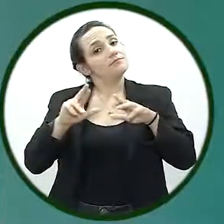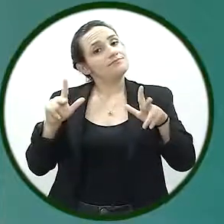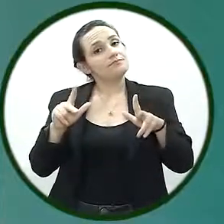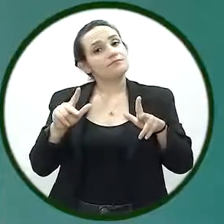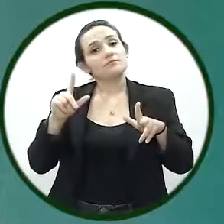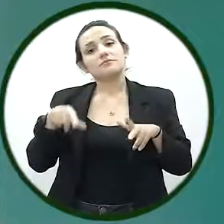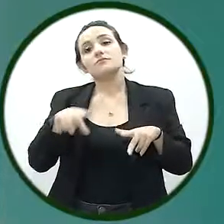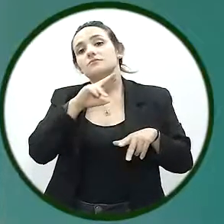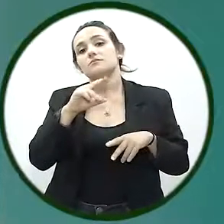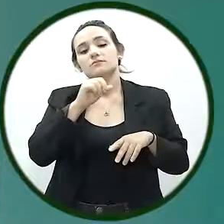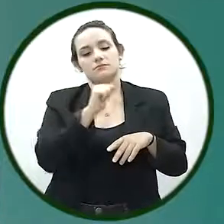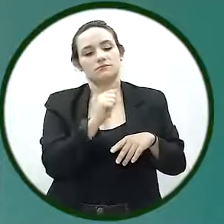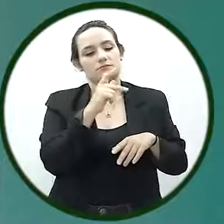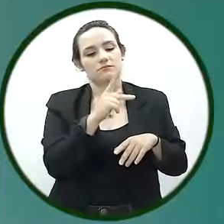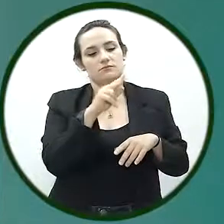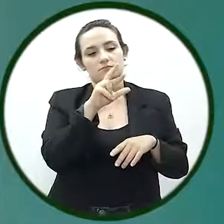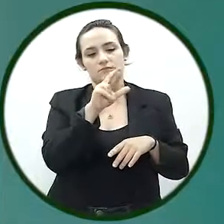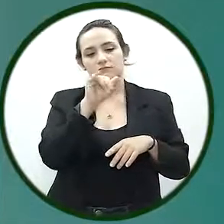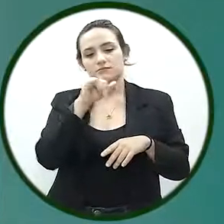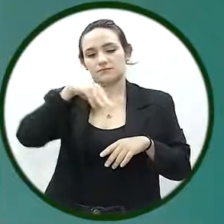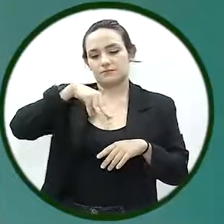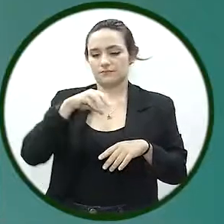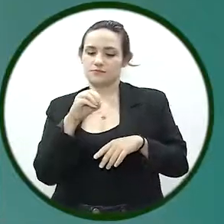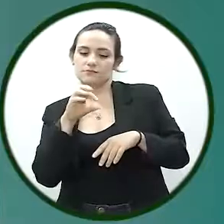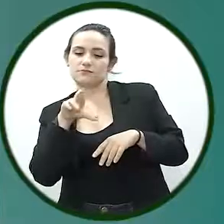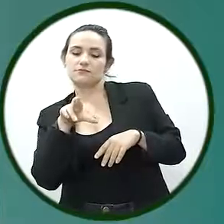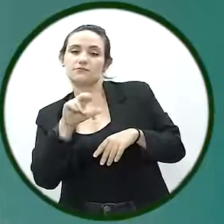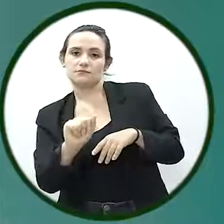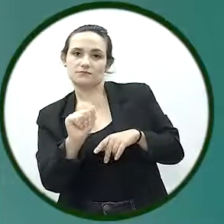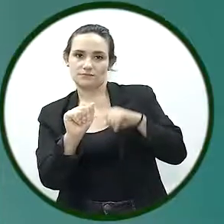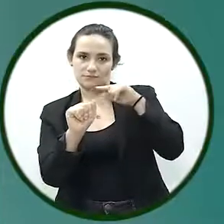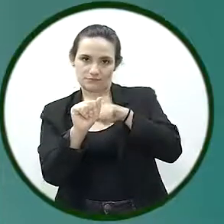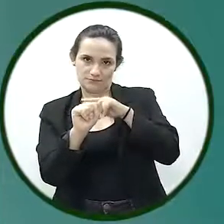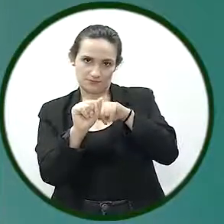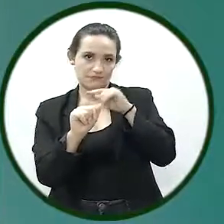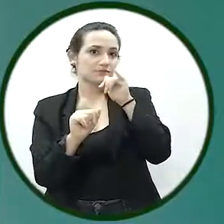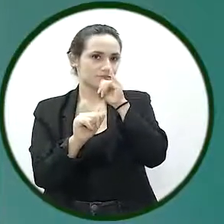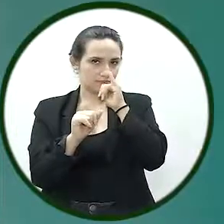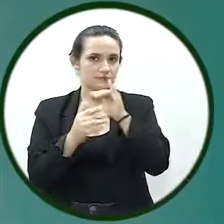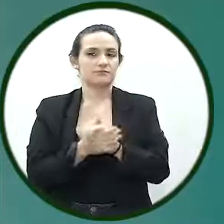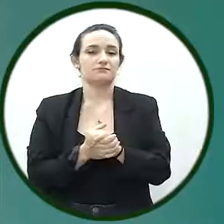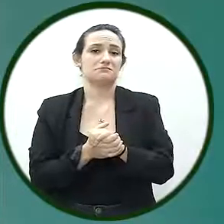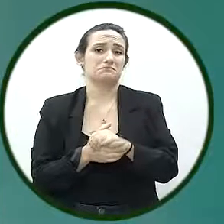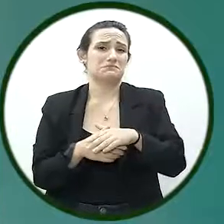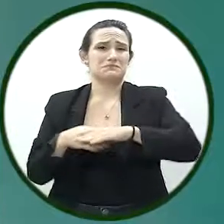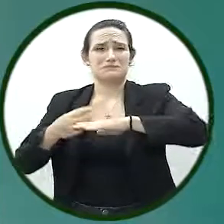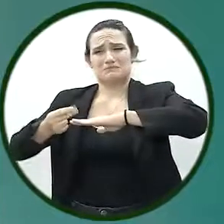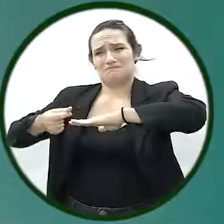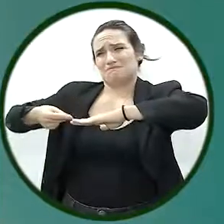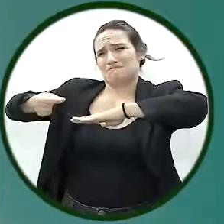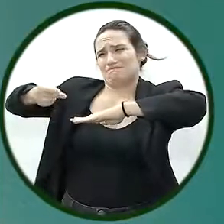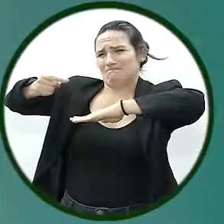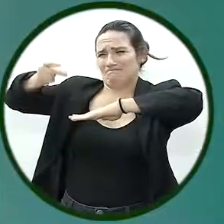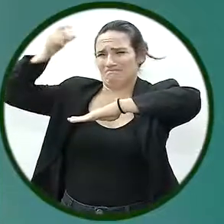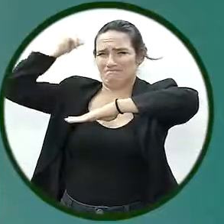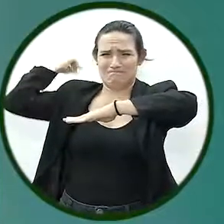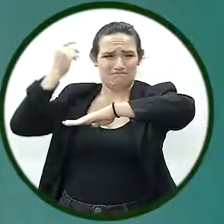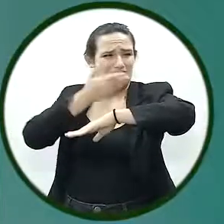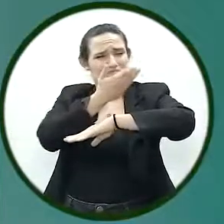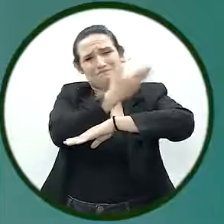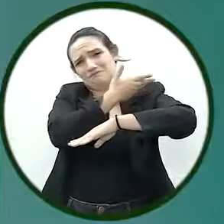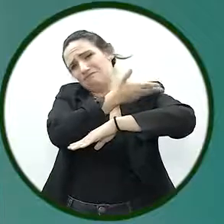se aprimoram e depende dos objetivos que se quer alcançar. Por exemplo, na sociedade primitiva, a violência, em regra,